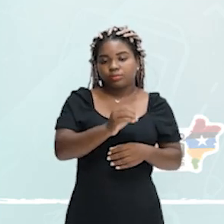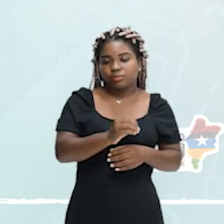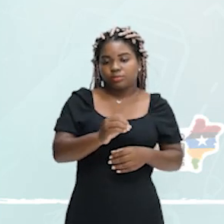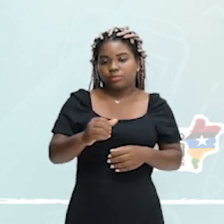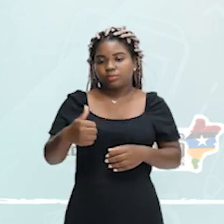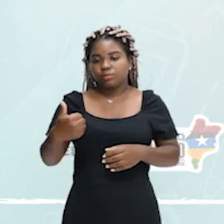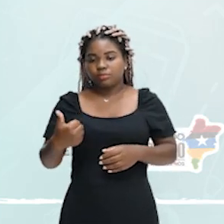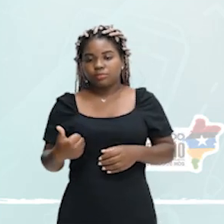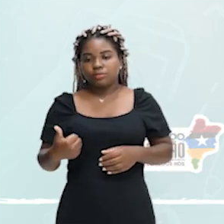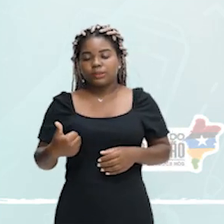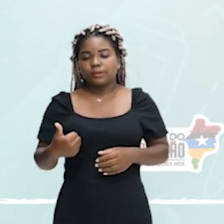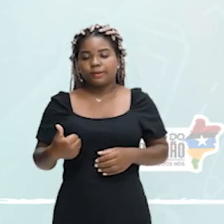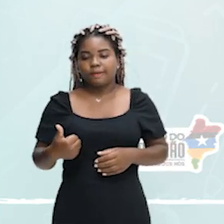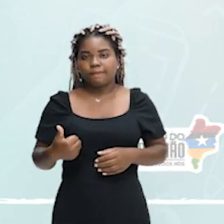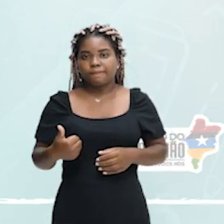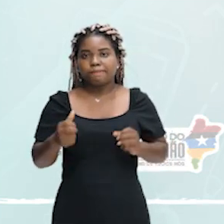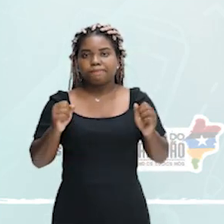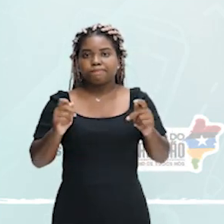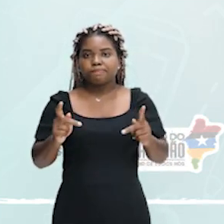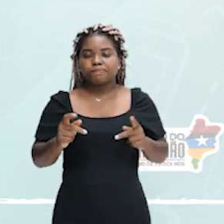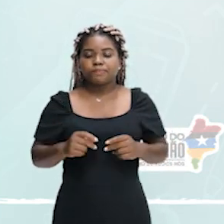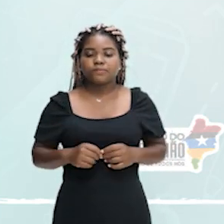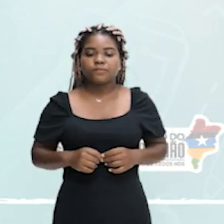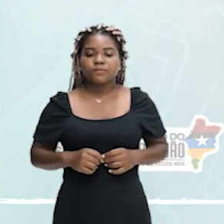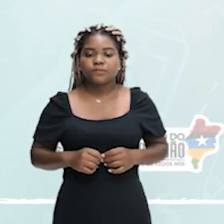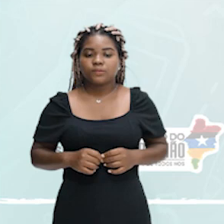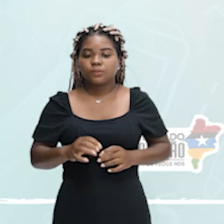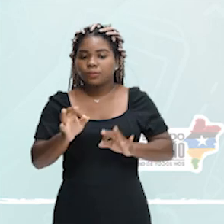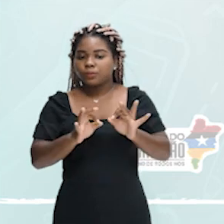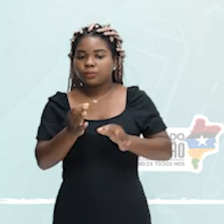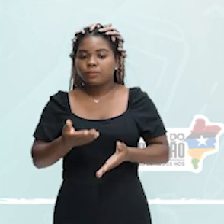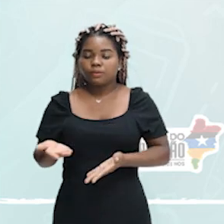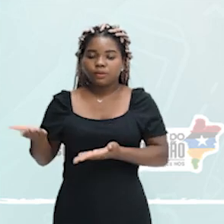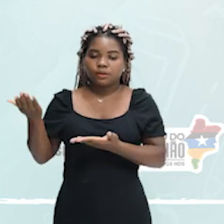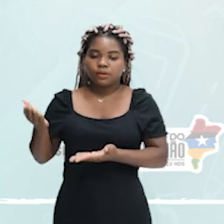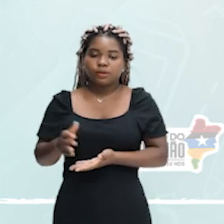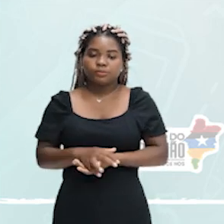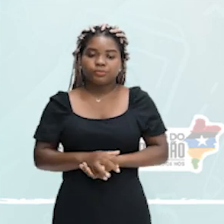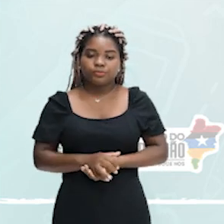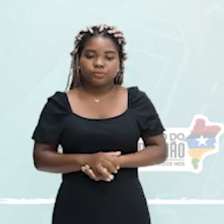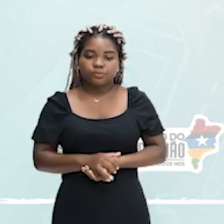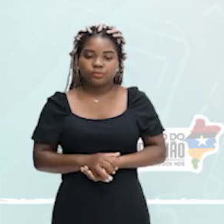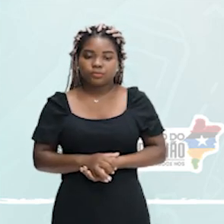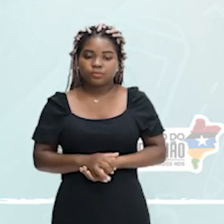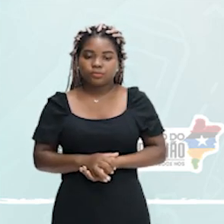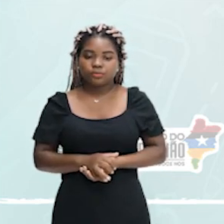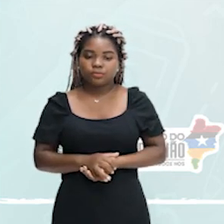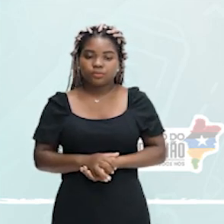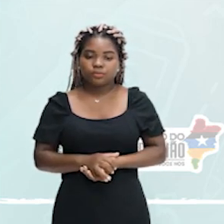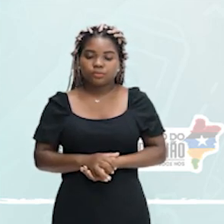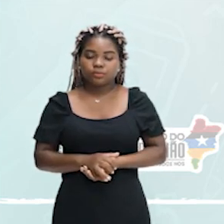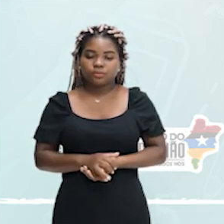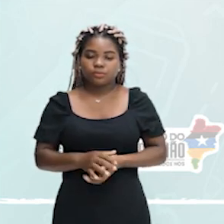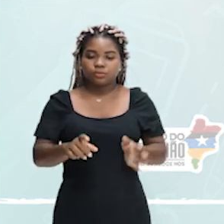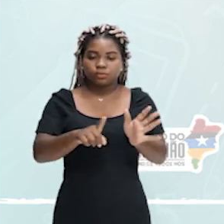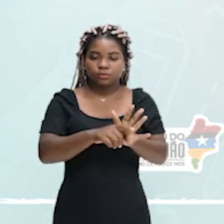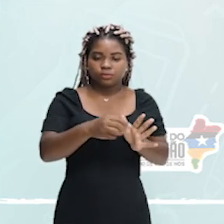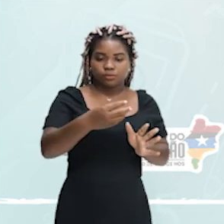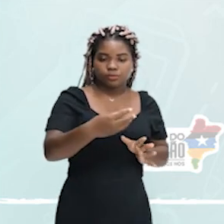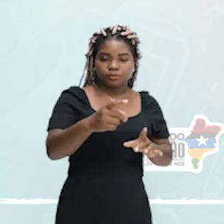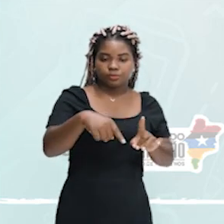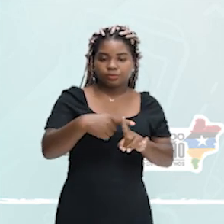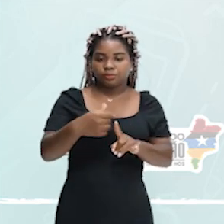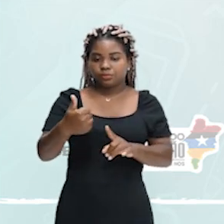É exatamente isso que está sendo feito, tá bom? Olha só o que está sendo feito. Tá? Colocamos o menos 3 mais